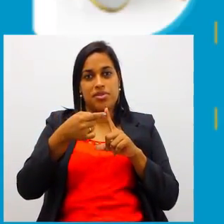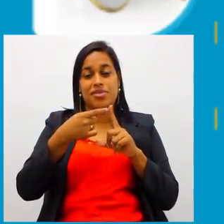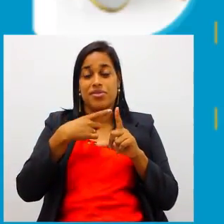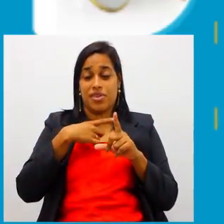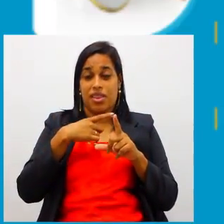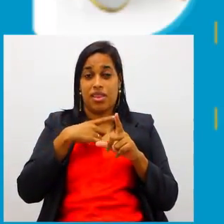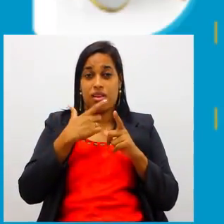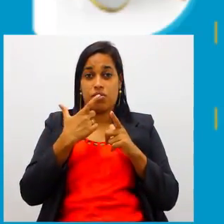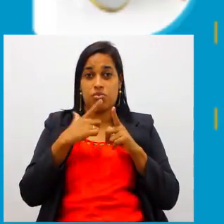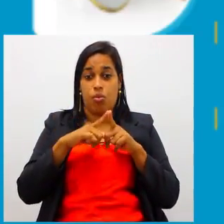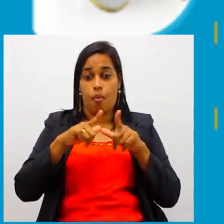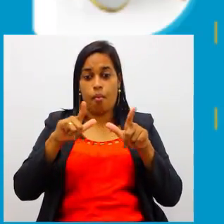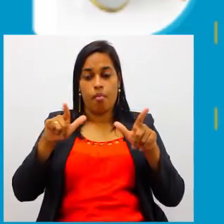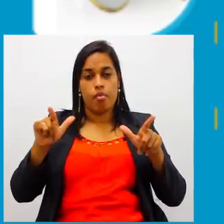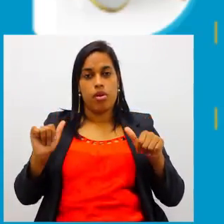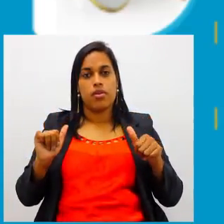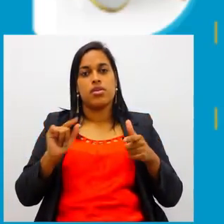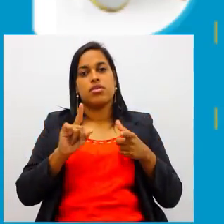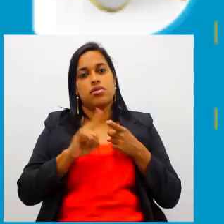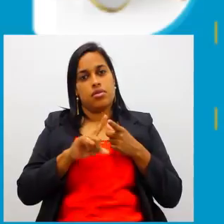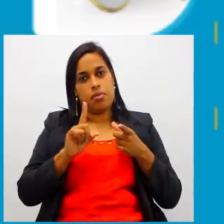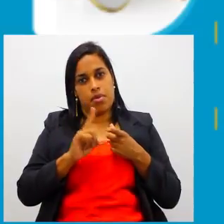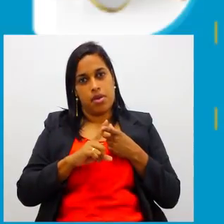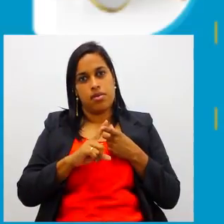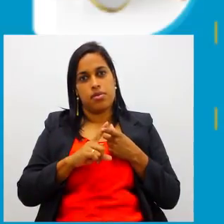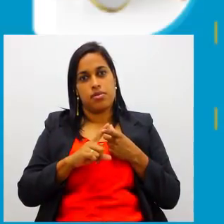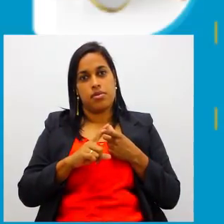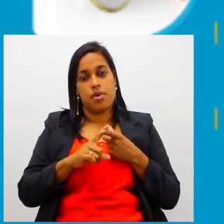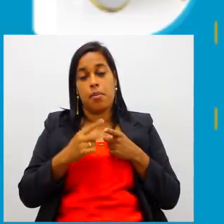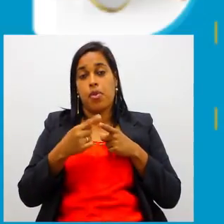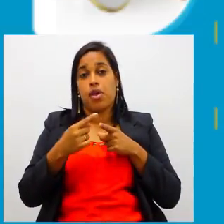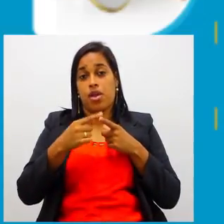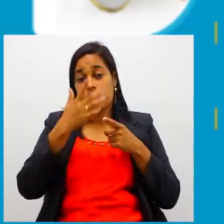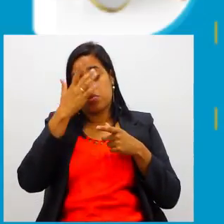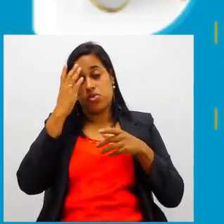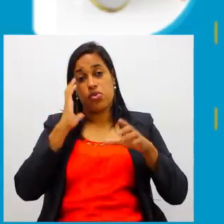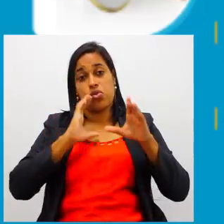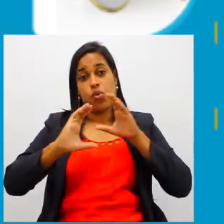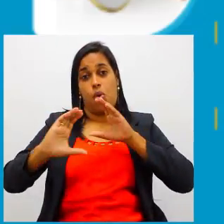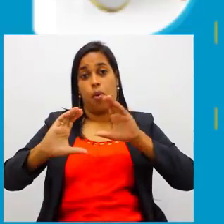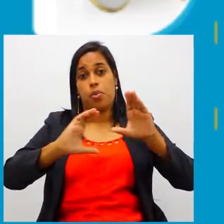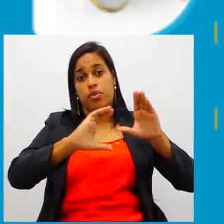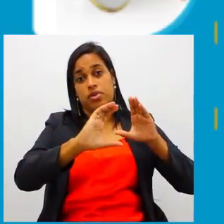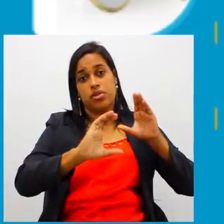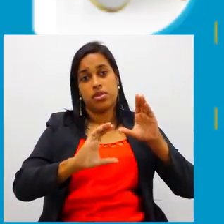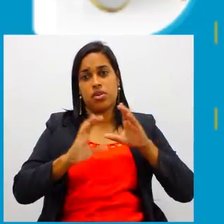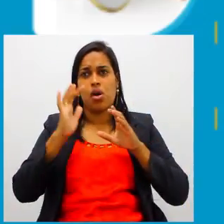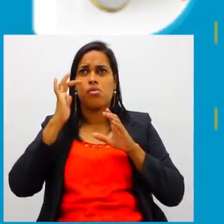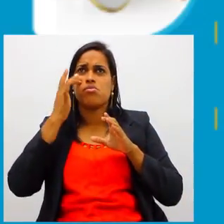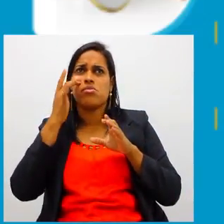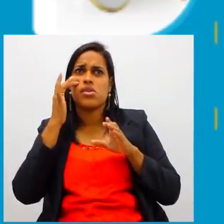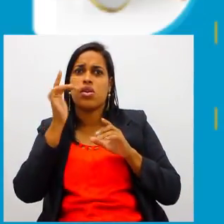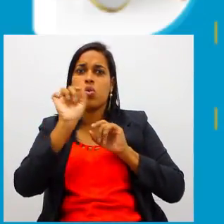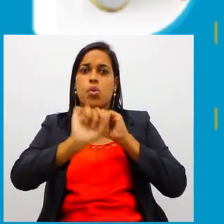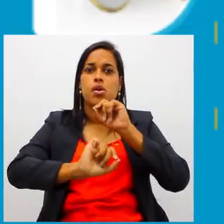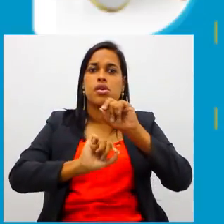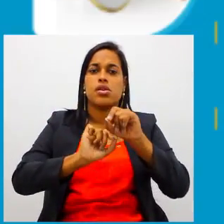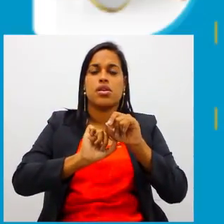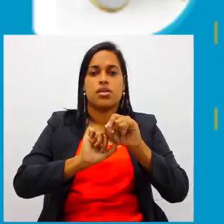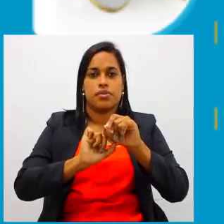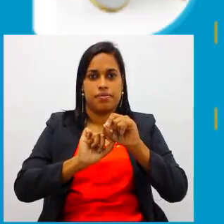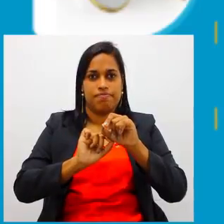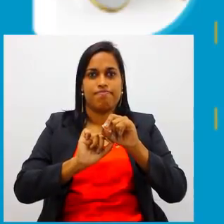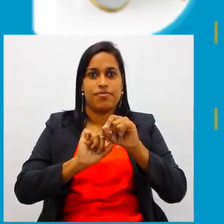brechas, vazios. Esse vazio normalmente é preenchido porque as pessoas se comunicam entre elas e elas vão dizer assim, mas o que você acha que aquilo quis